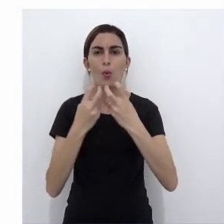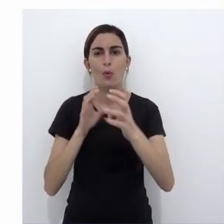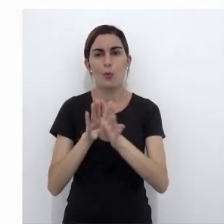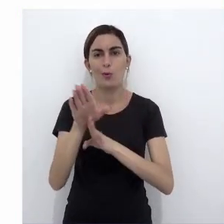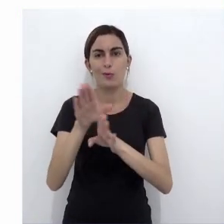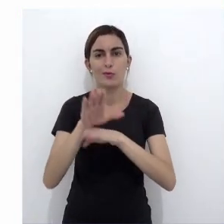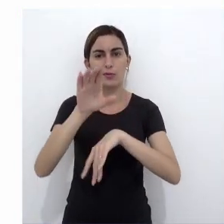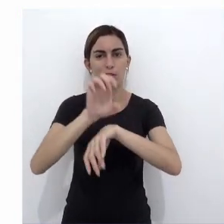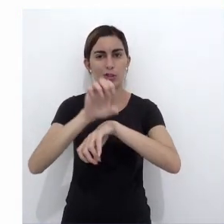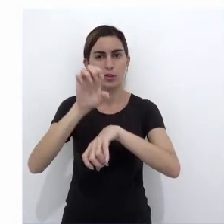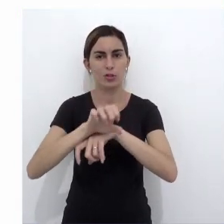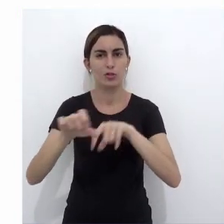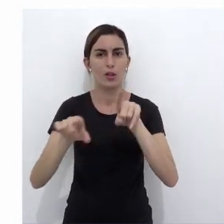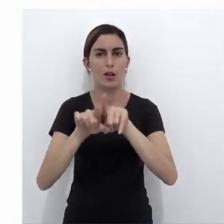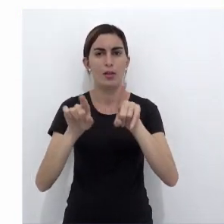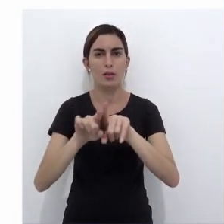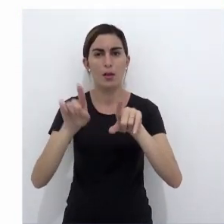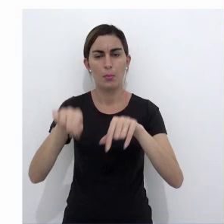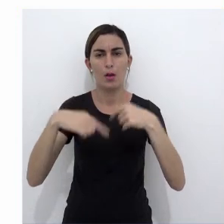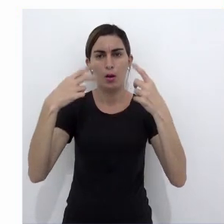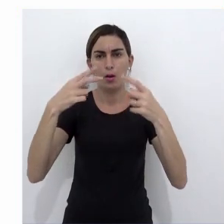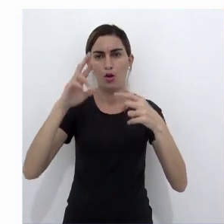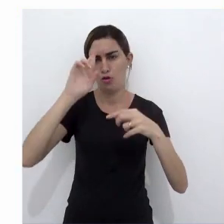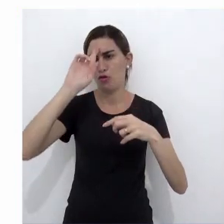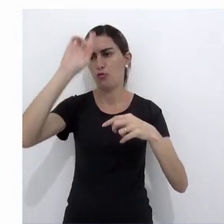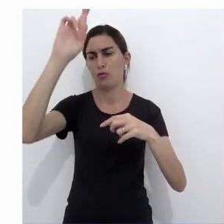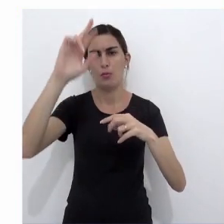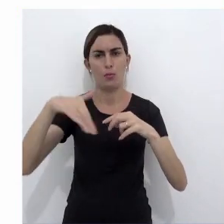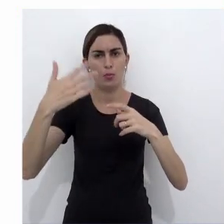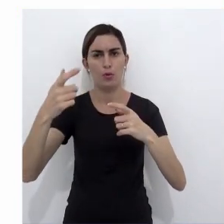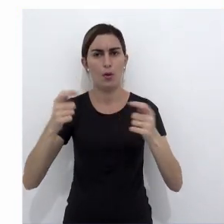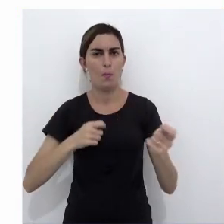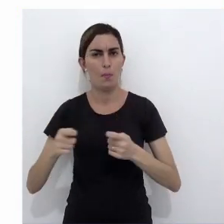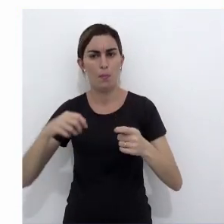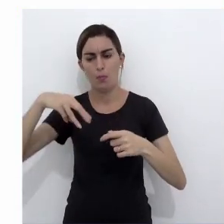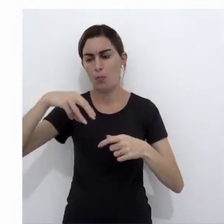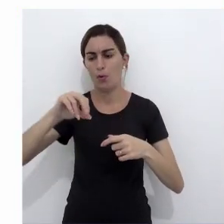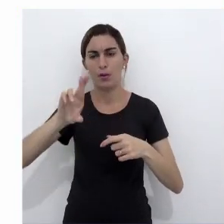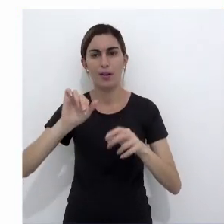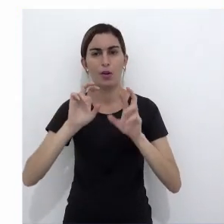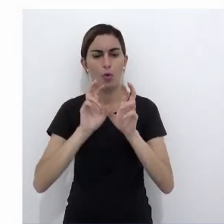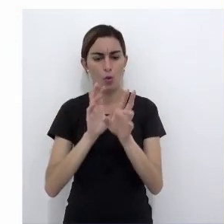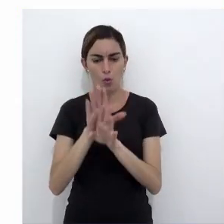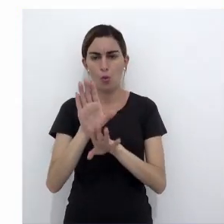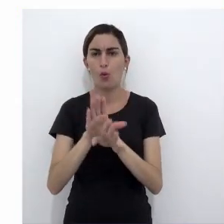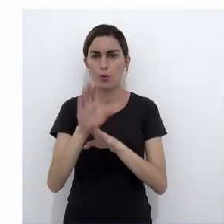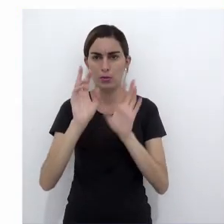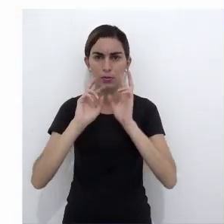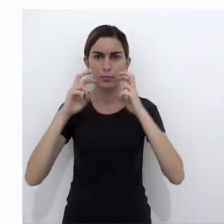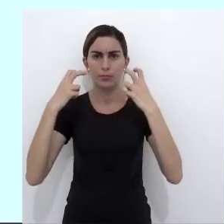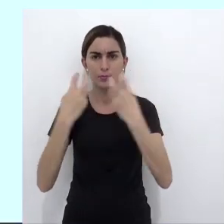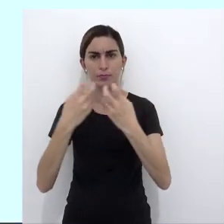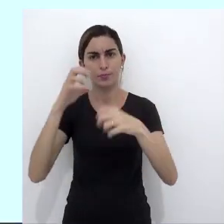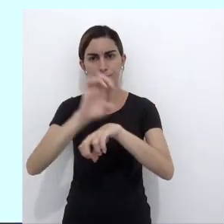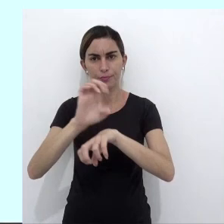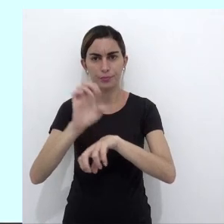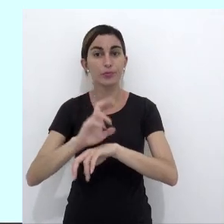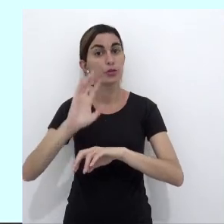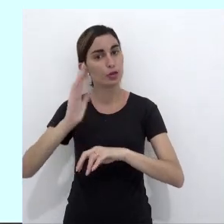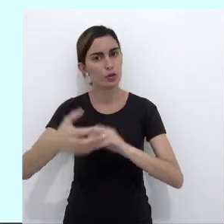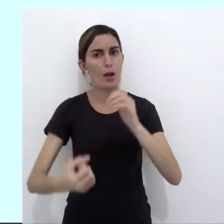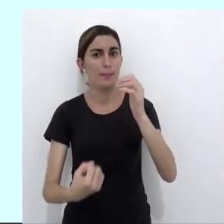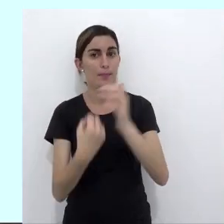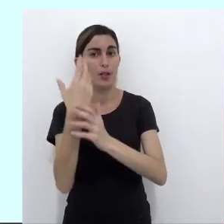Estado e a legitimidade do poder moderador. Lembrando que o Conselho de Estado, esse poder moderador, ele já tinha